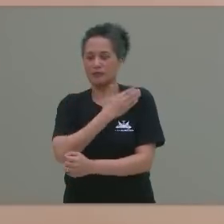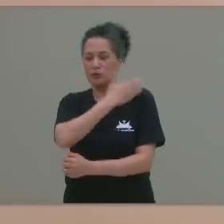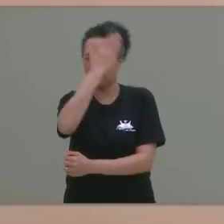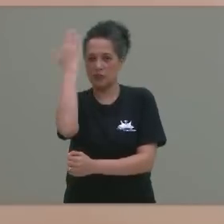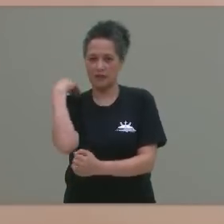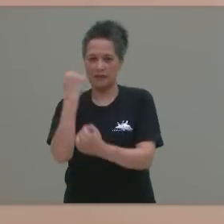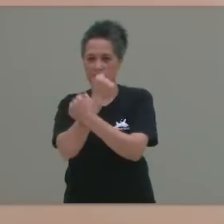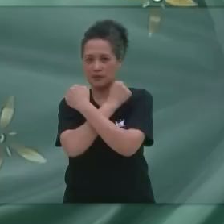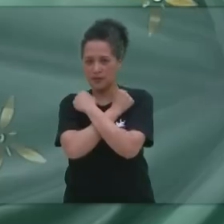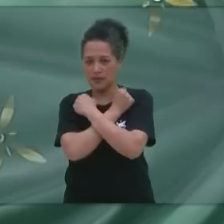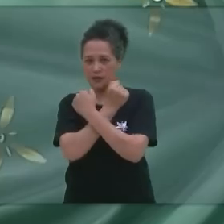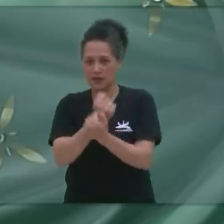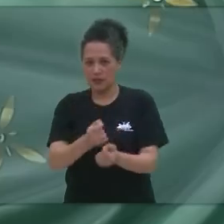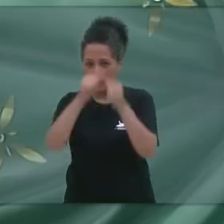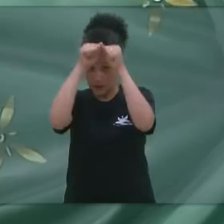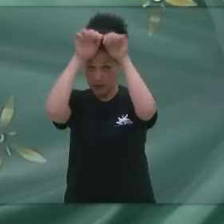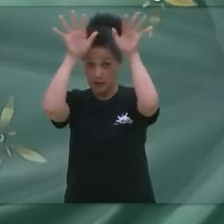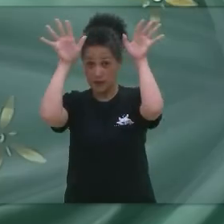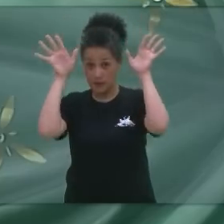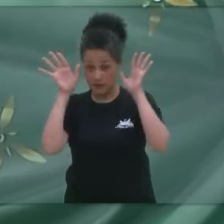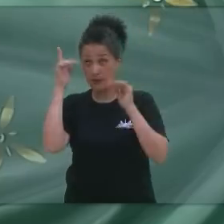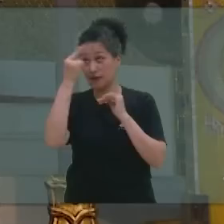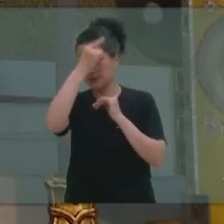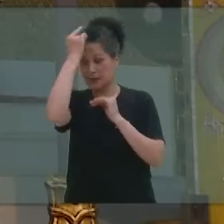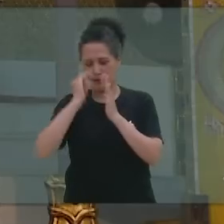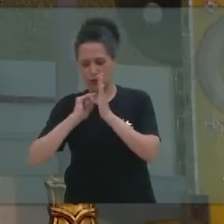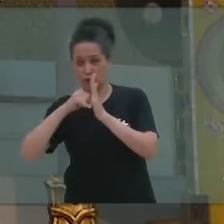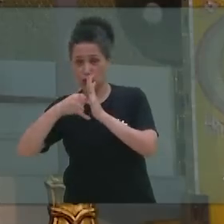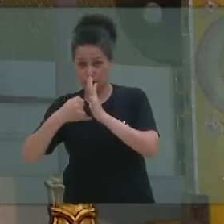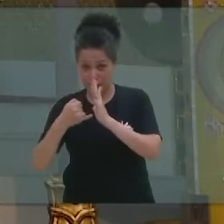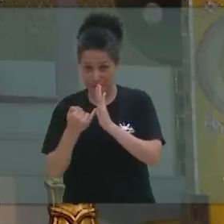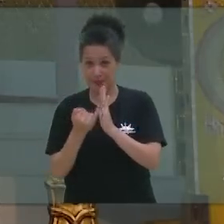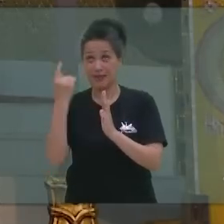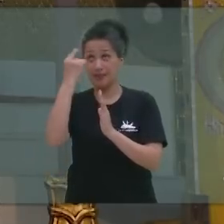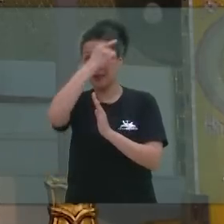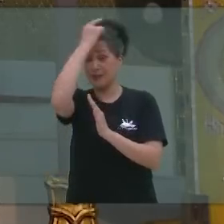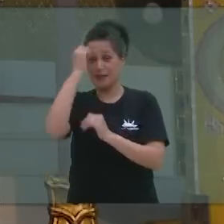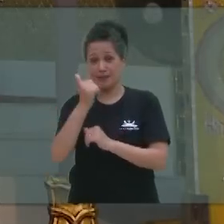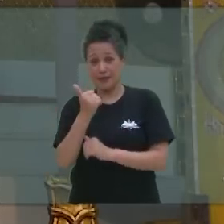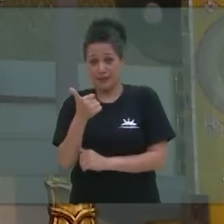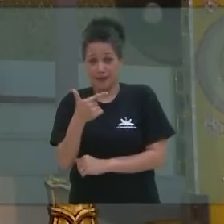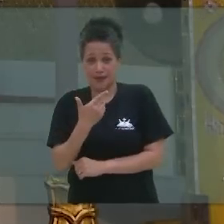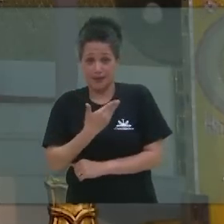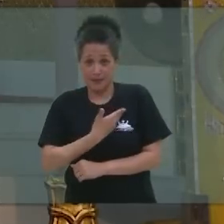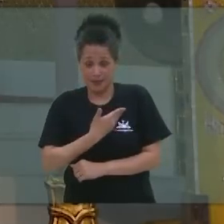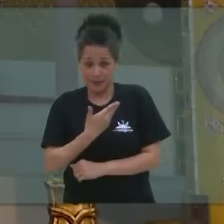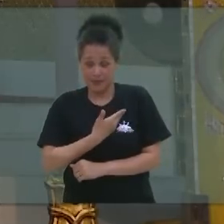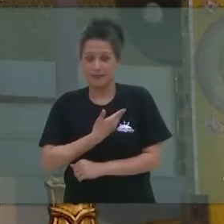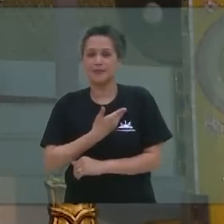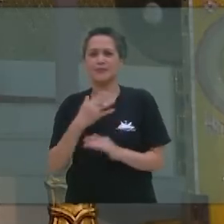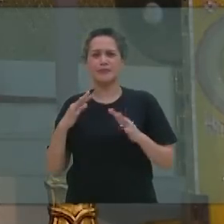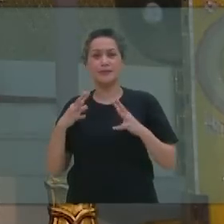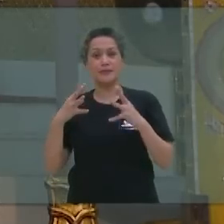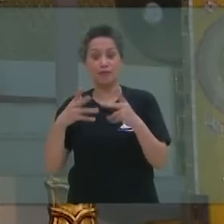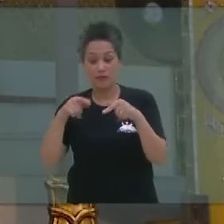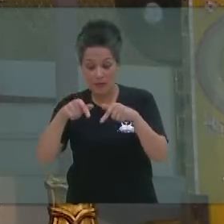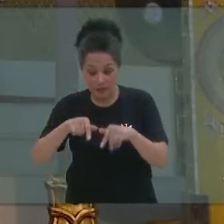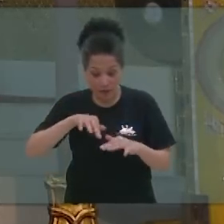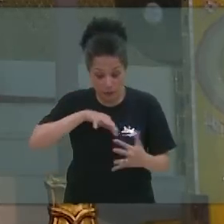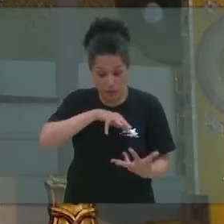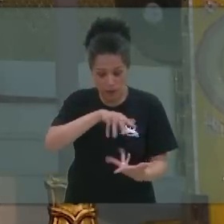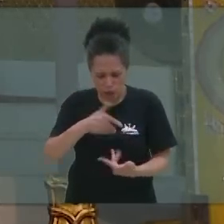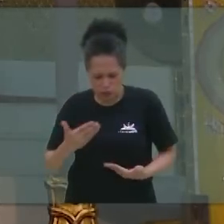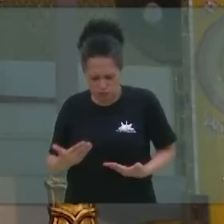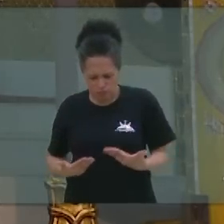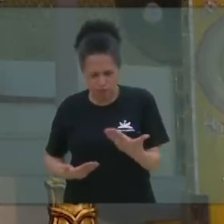padroeira, São José, seu esposo providenciai, os santos apóstolos e todos os que neste mundo vos serviram,